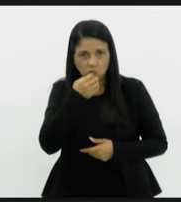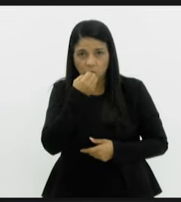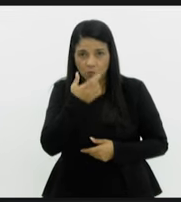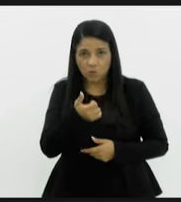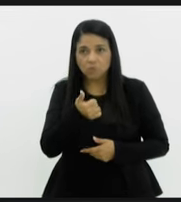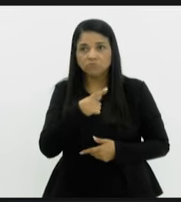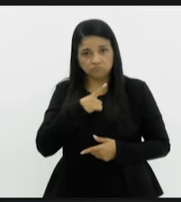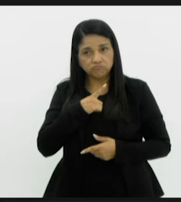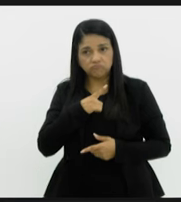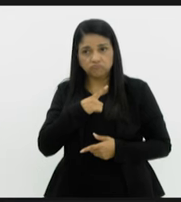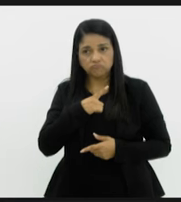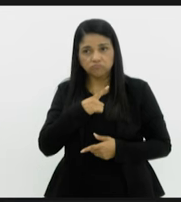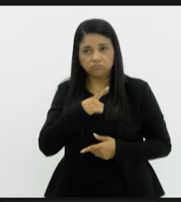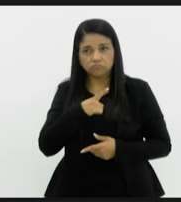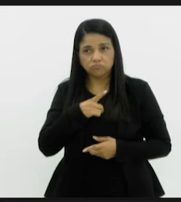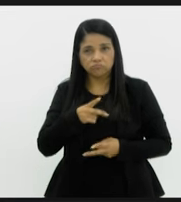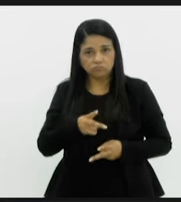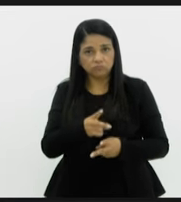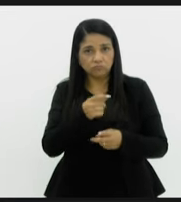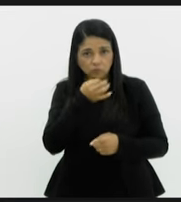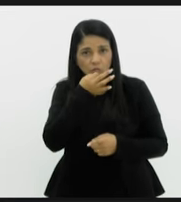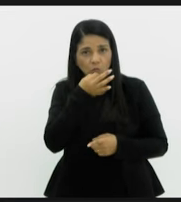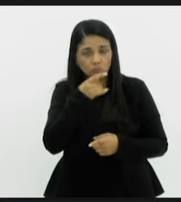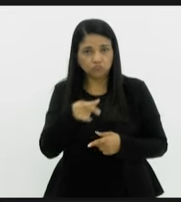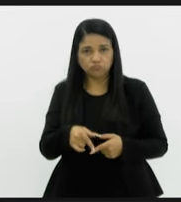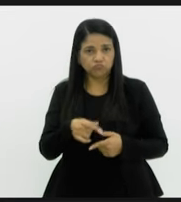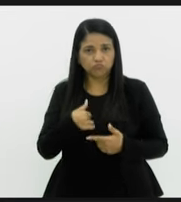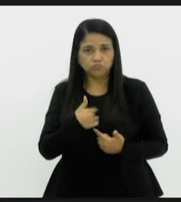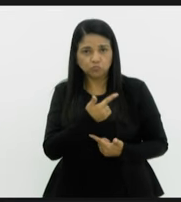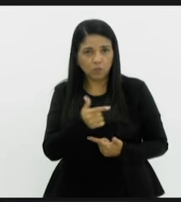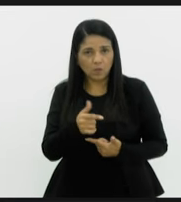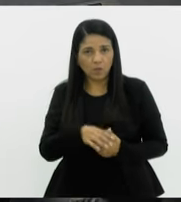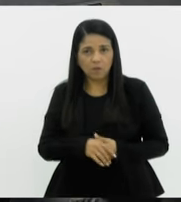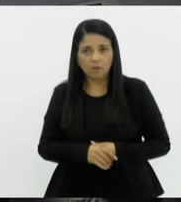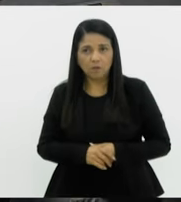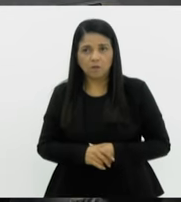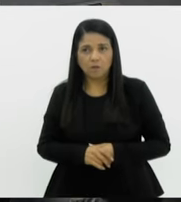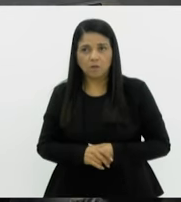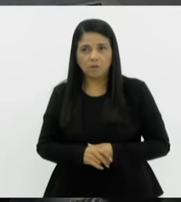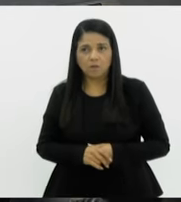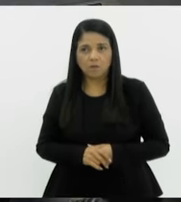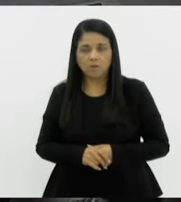Não, a gente segue sem som. Não está tendo retorno aqui, não.